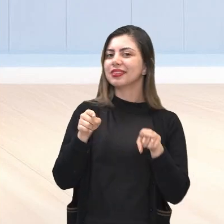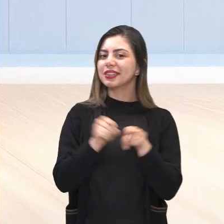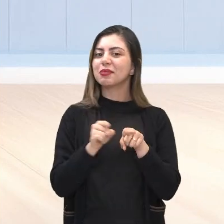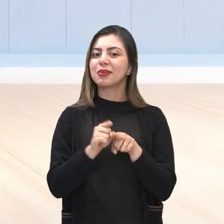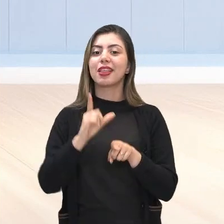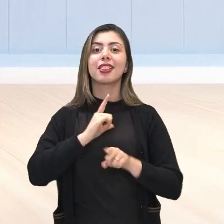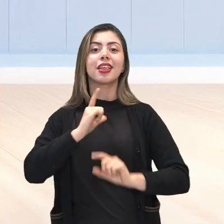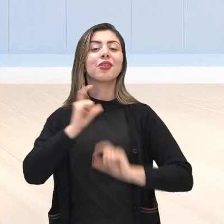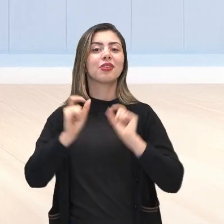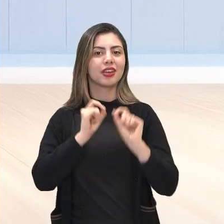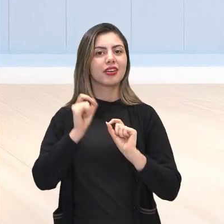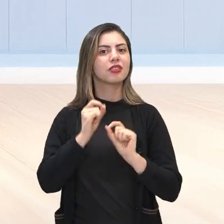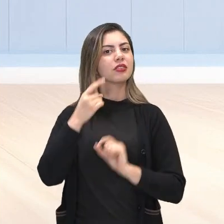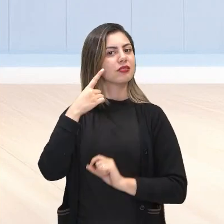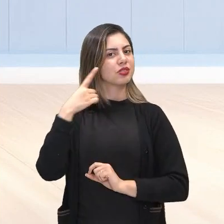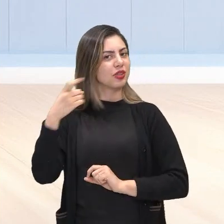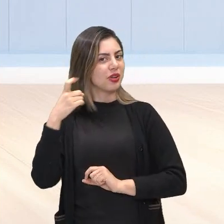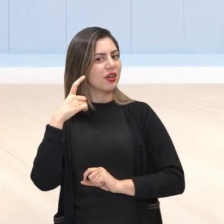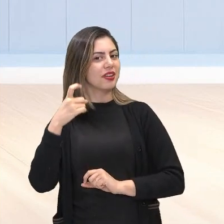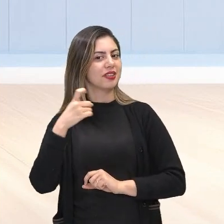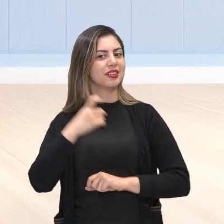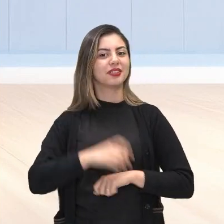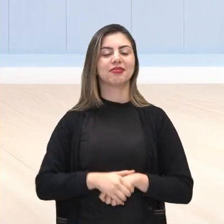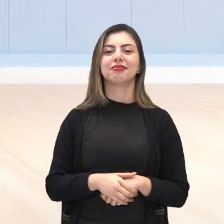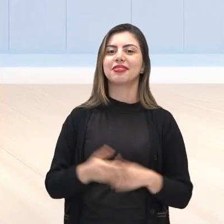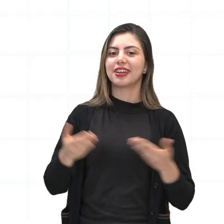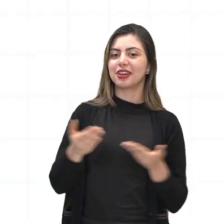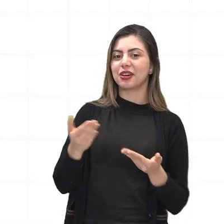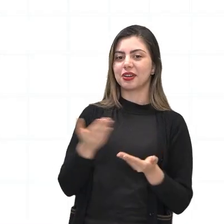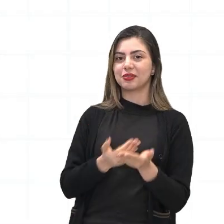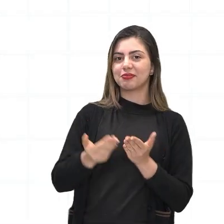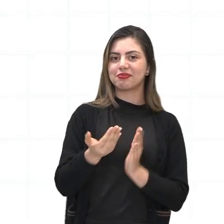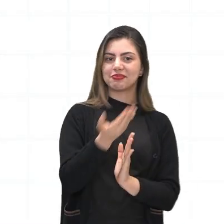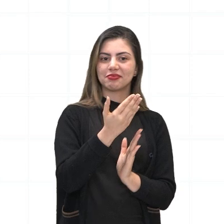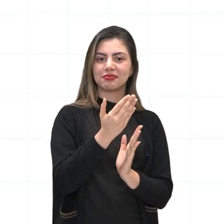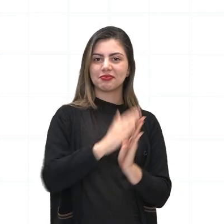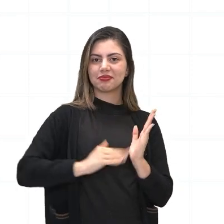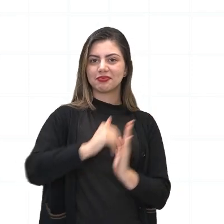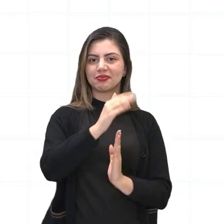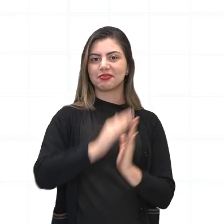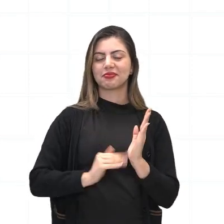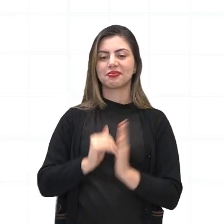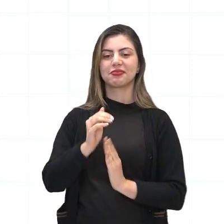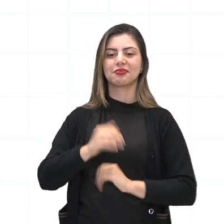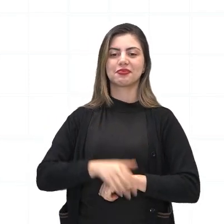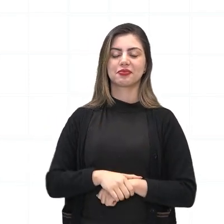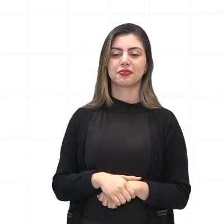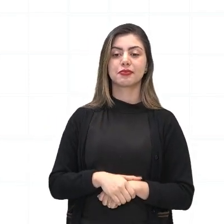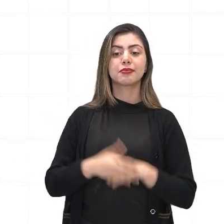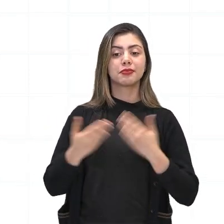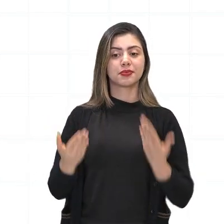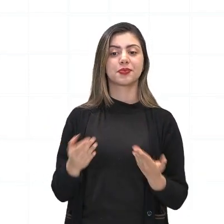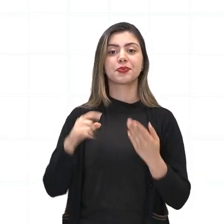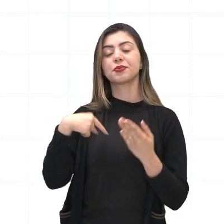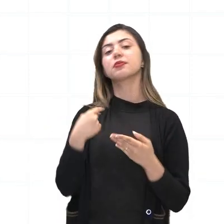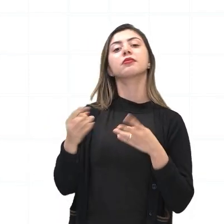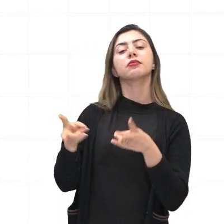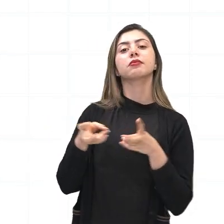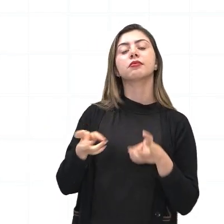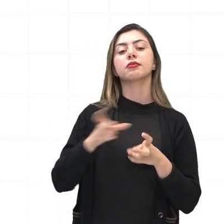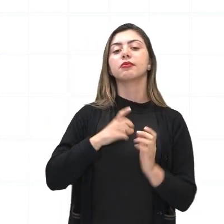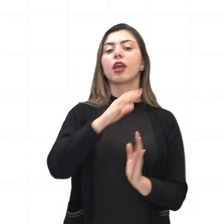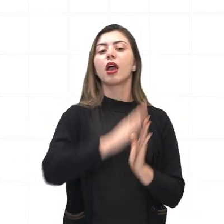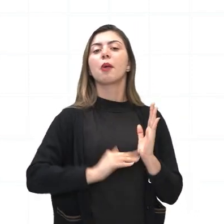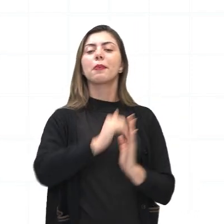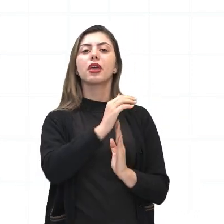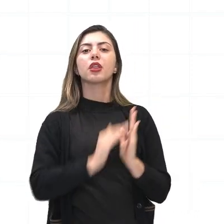traz som. Então vamos começar pela pintura? Vamos lá perceber que a pintura ela traz pra